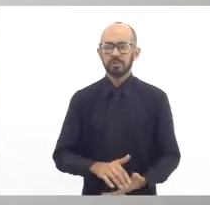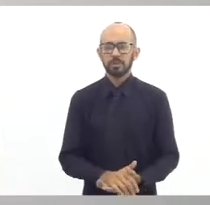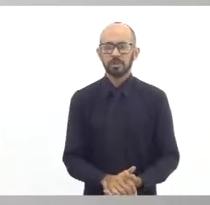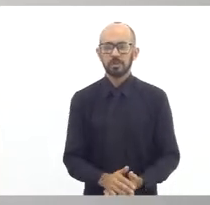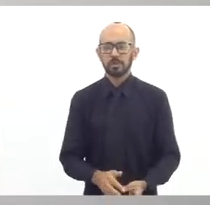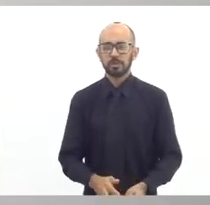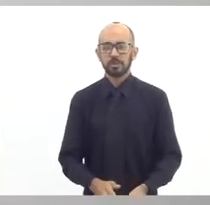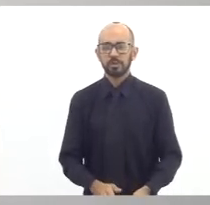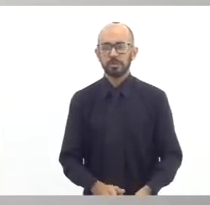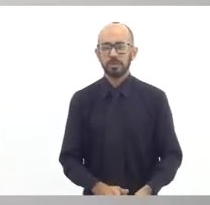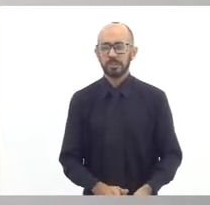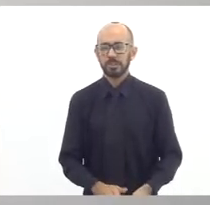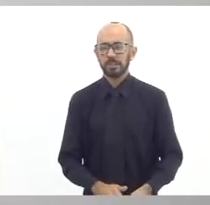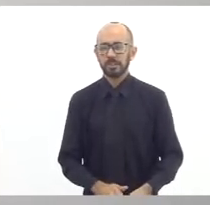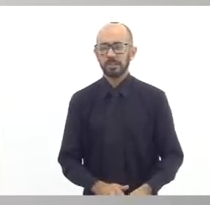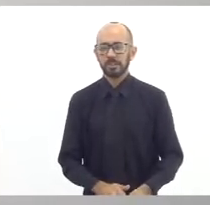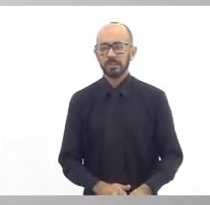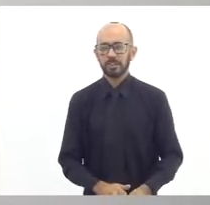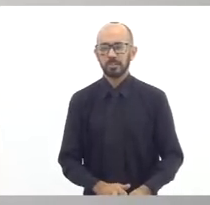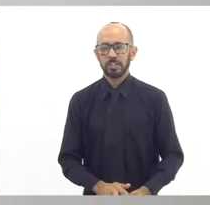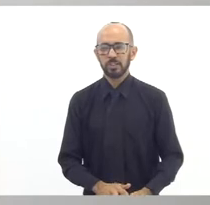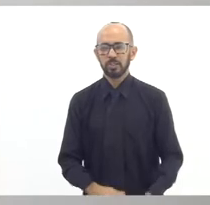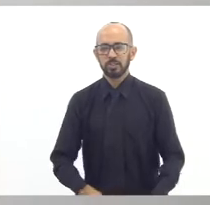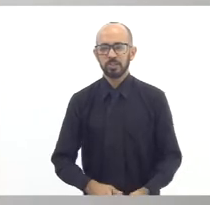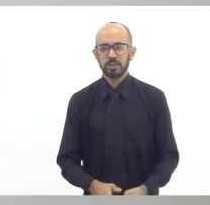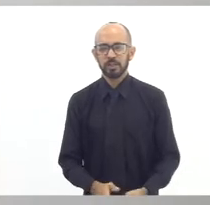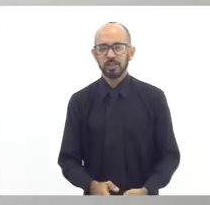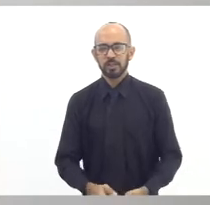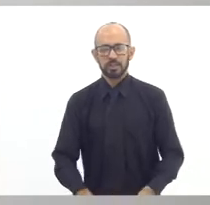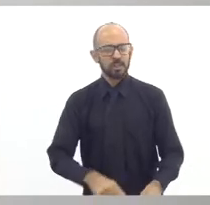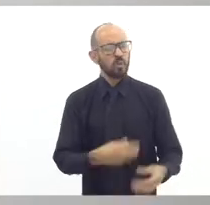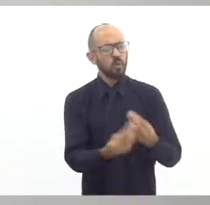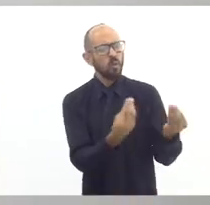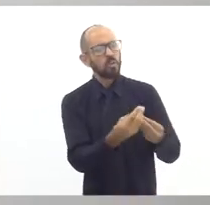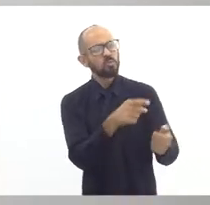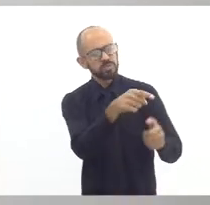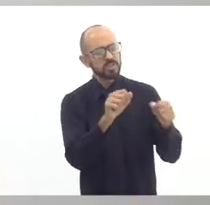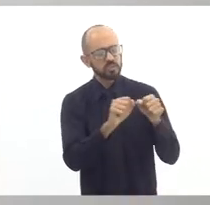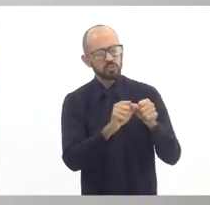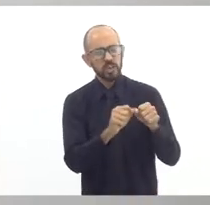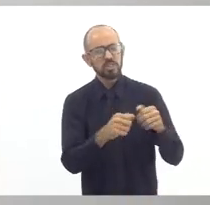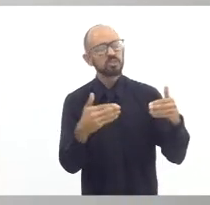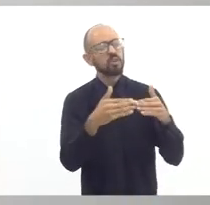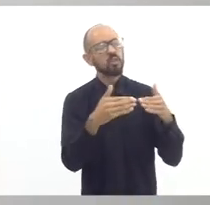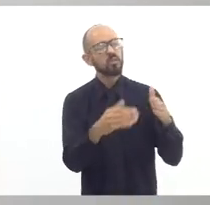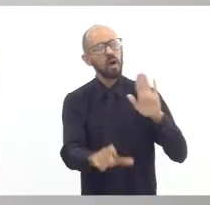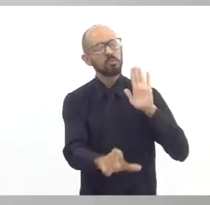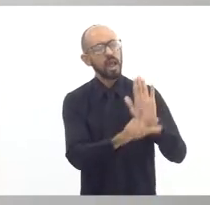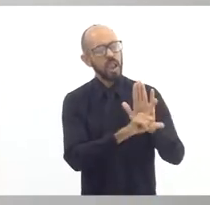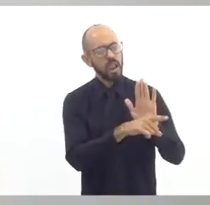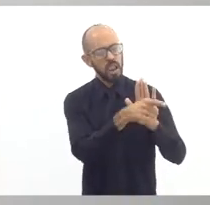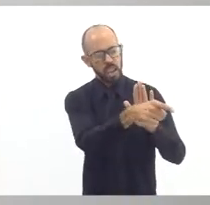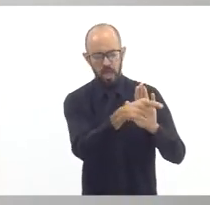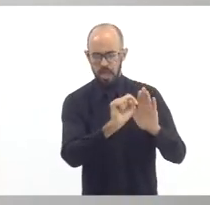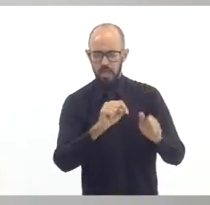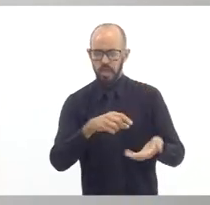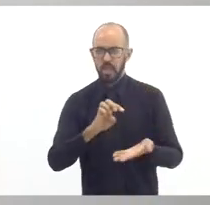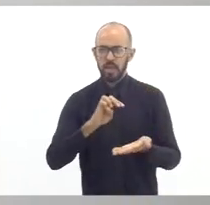feita, né, para dar o embasamento legal à